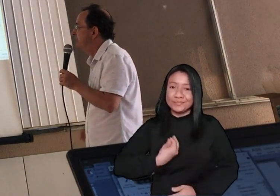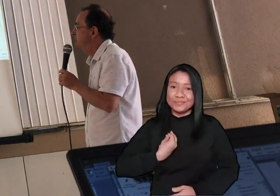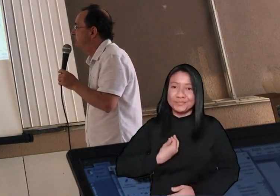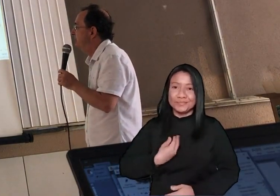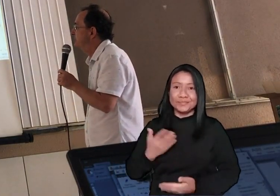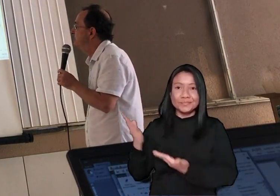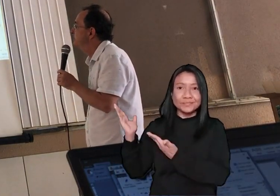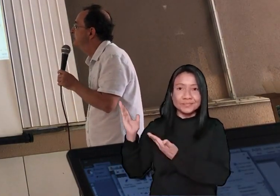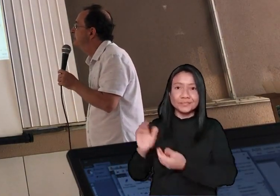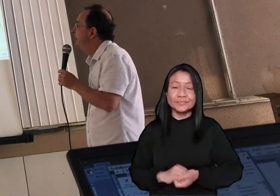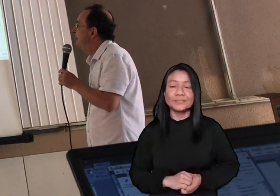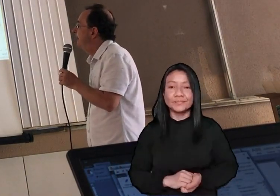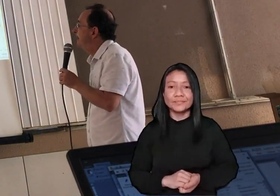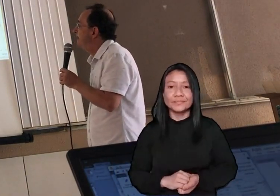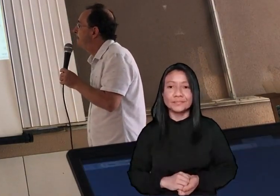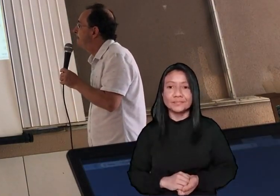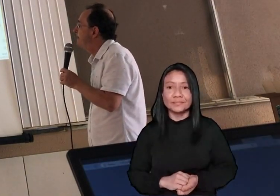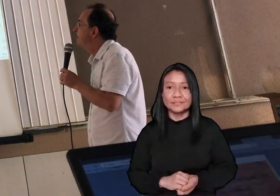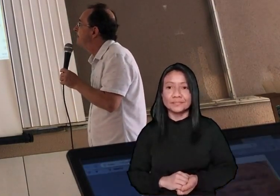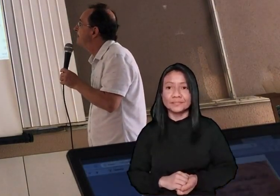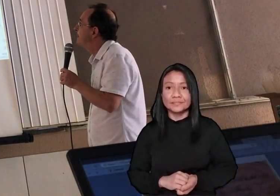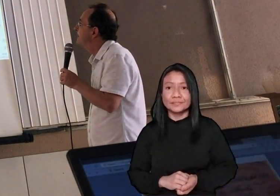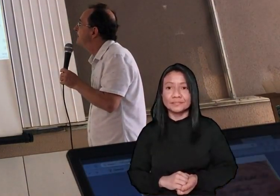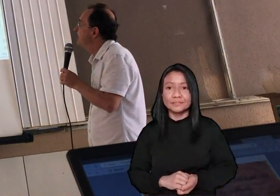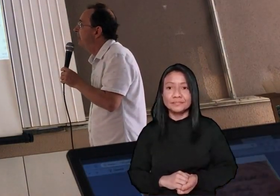importante da diocese.